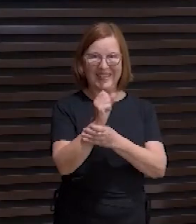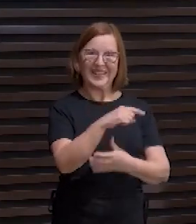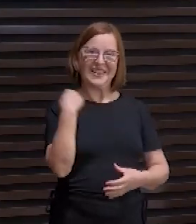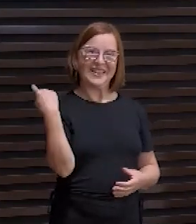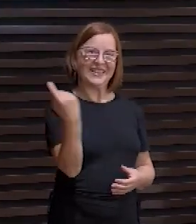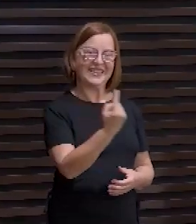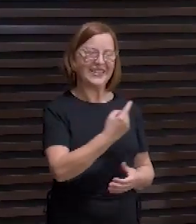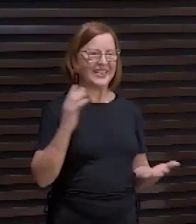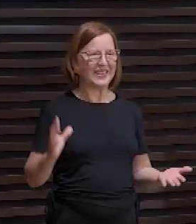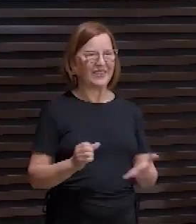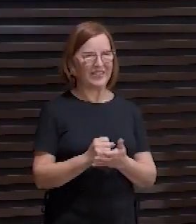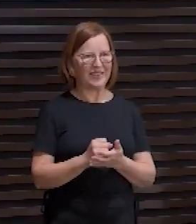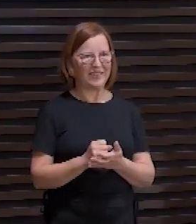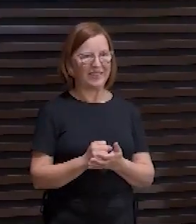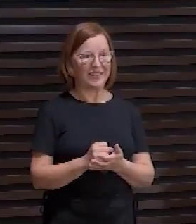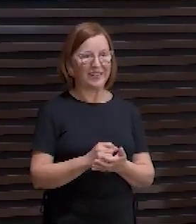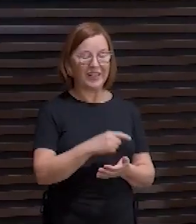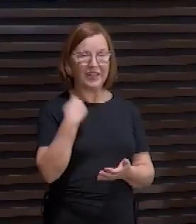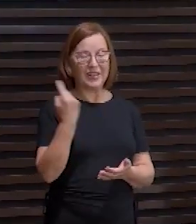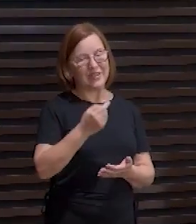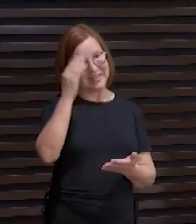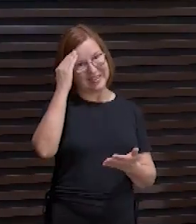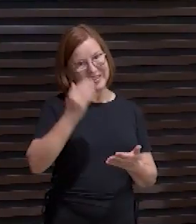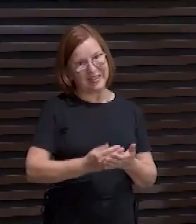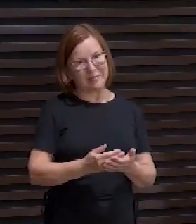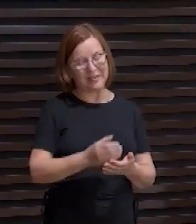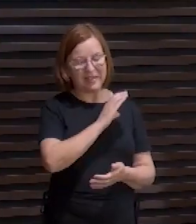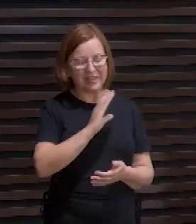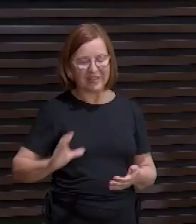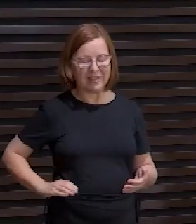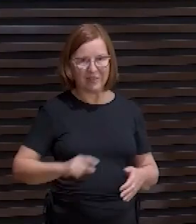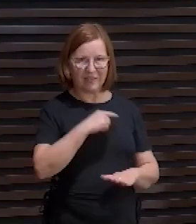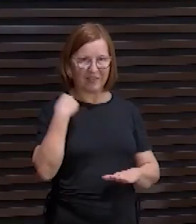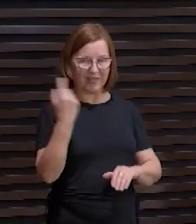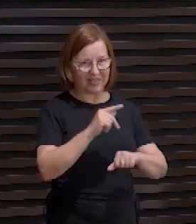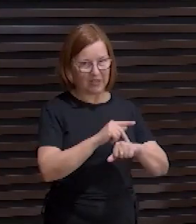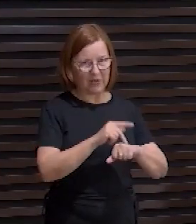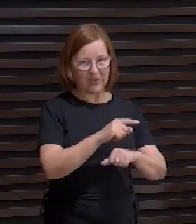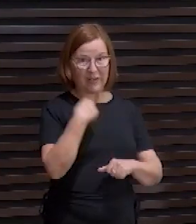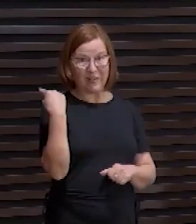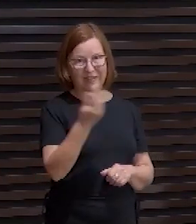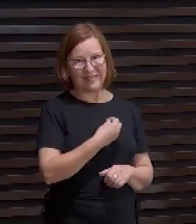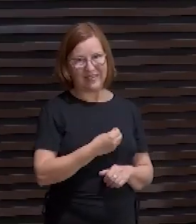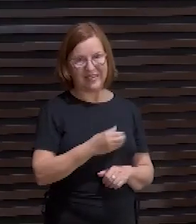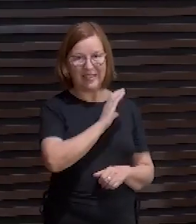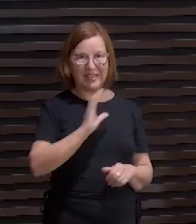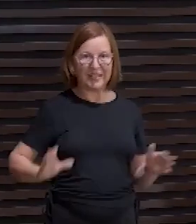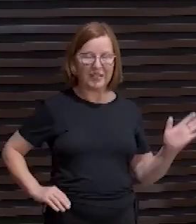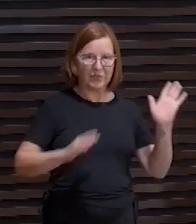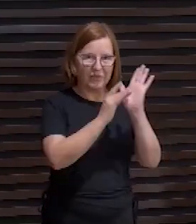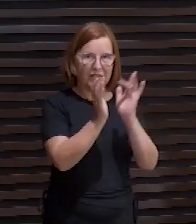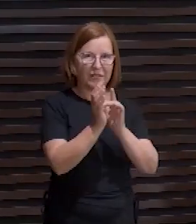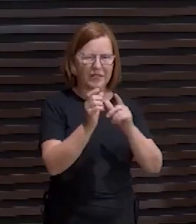Nós estamos seguros porque Cristo é a nossa rocha, porque Cristo é a nossa vida. E Cristo Jesus foi a maior